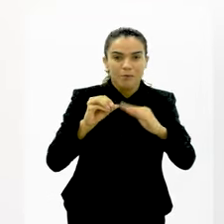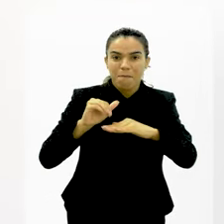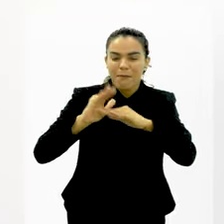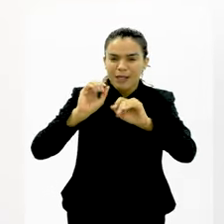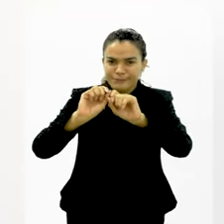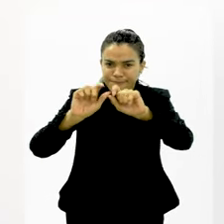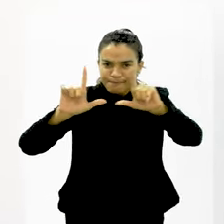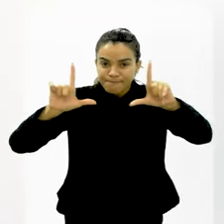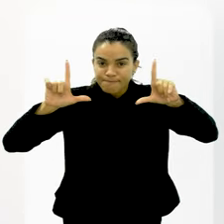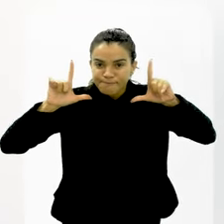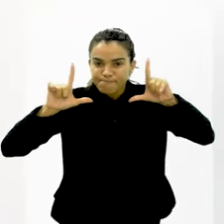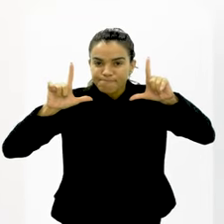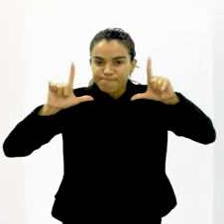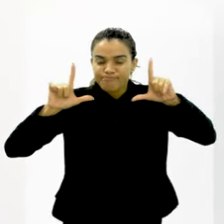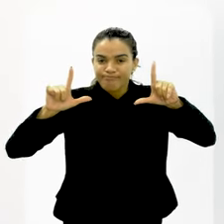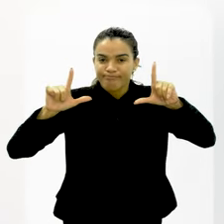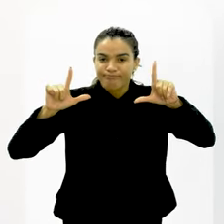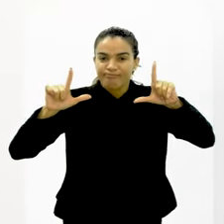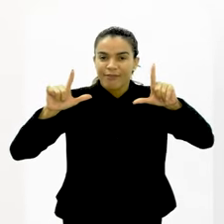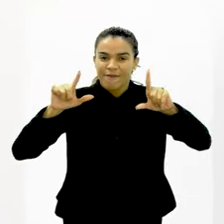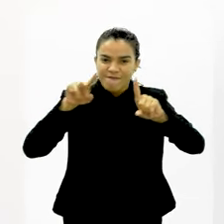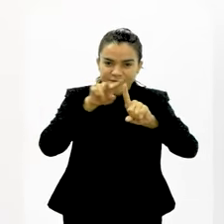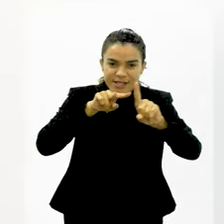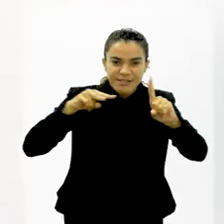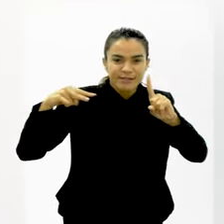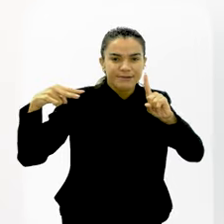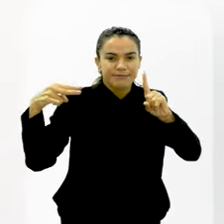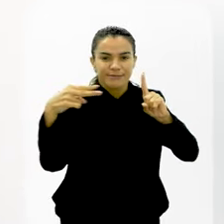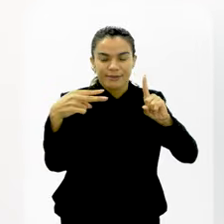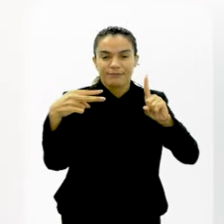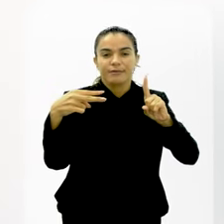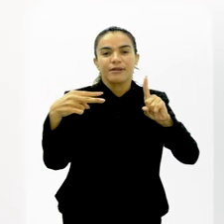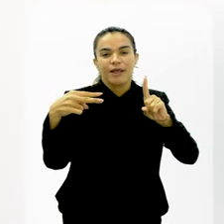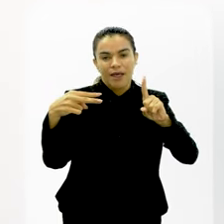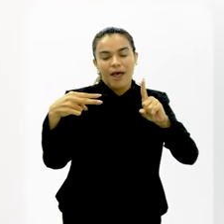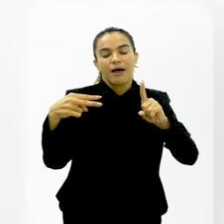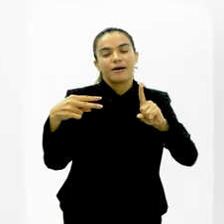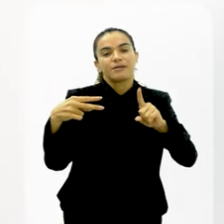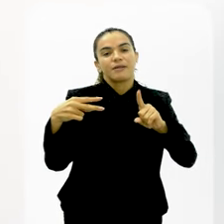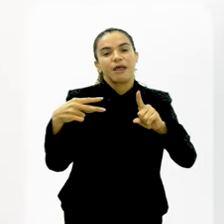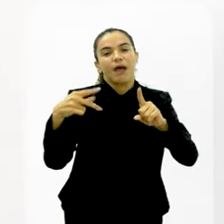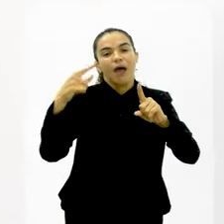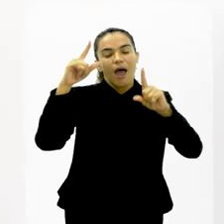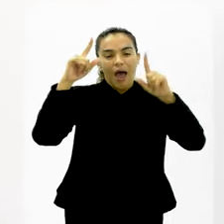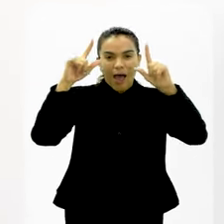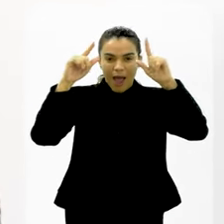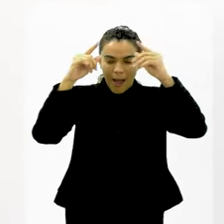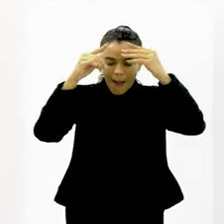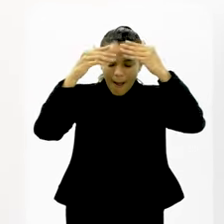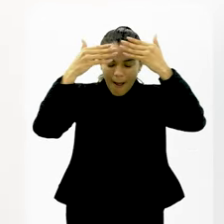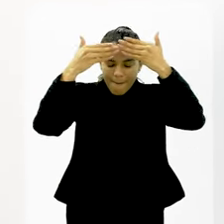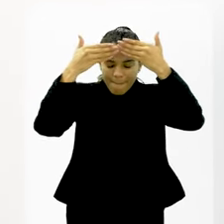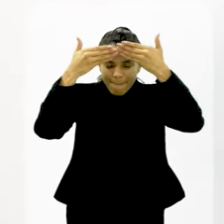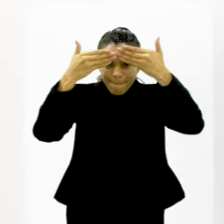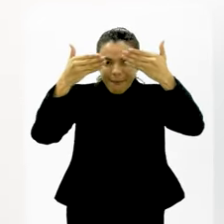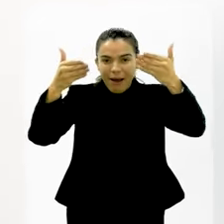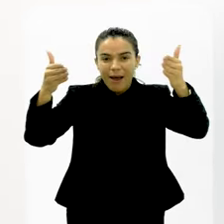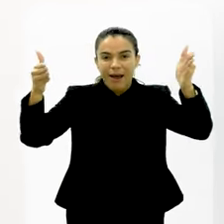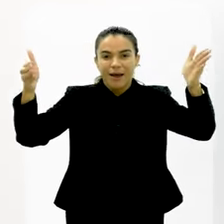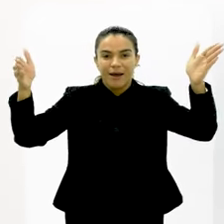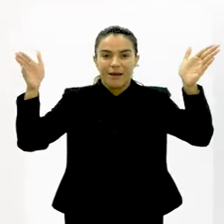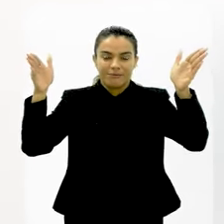mais visibilidade tiver todos os artistas do carnaval, eu acho que isso pode se desconstruir